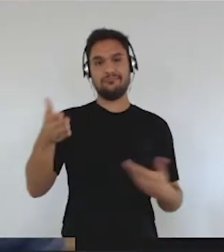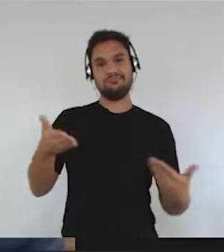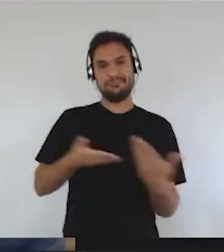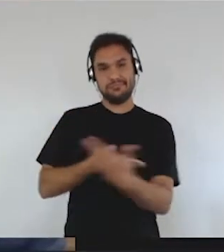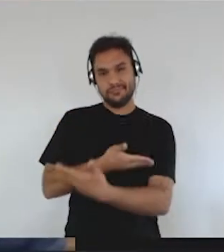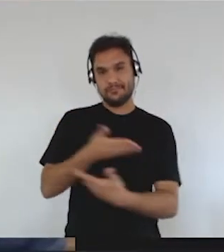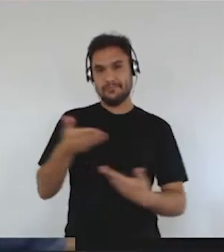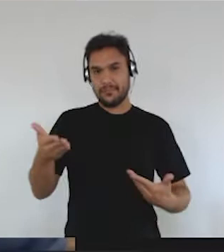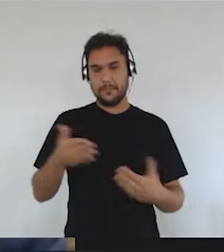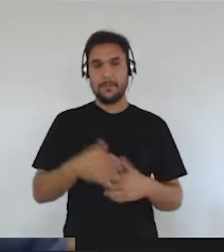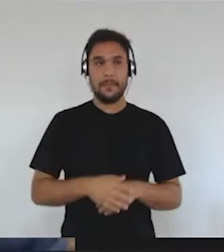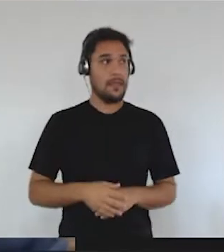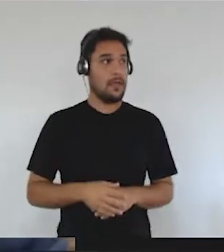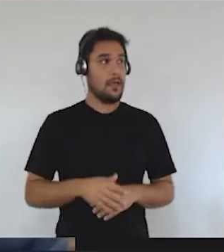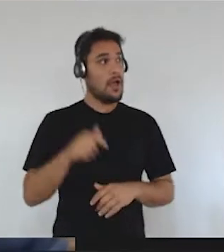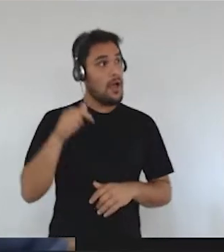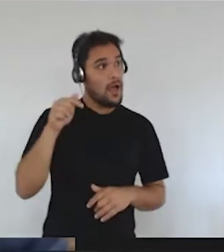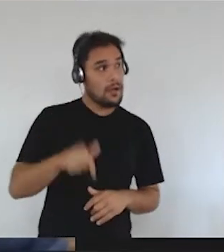teremos aqui